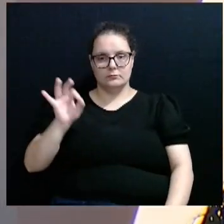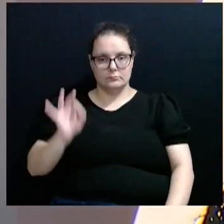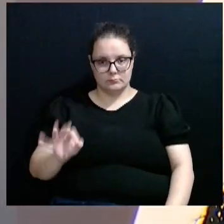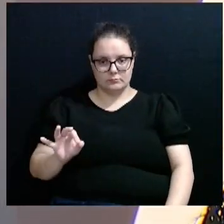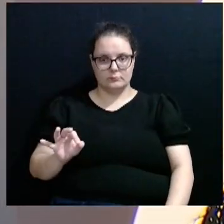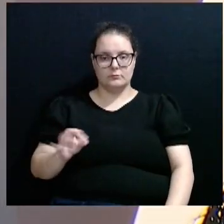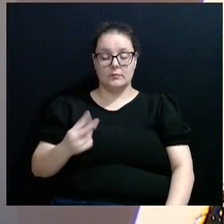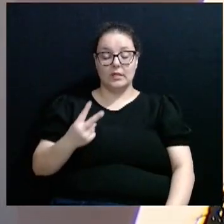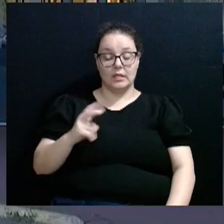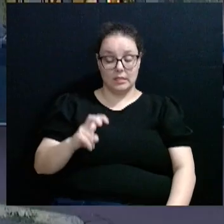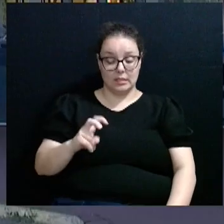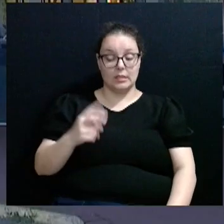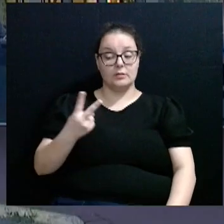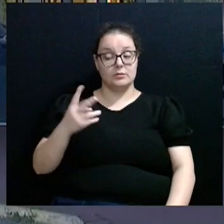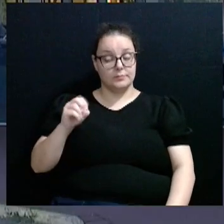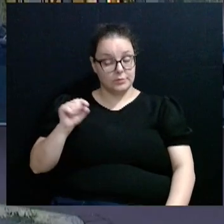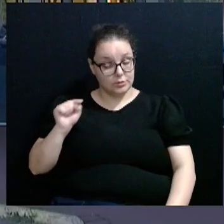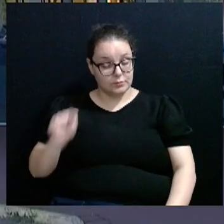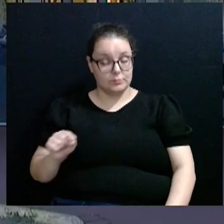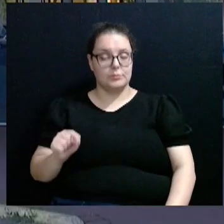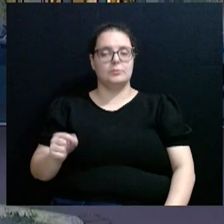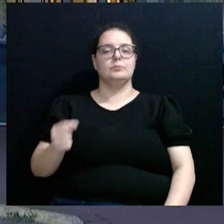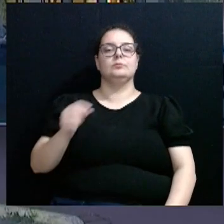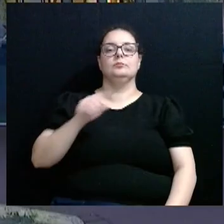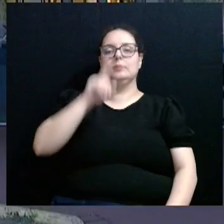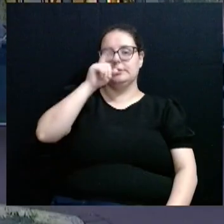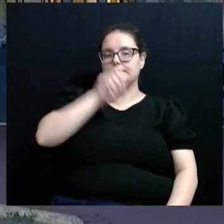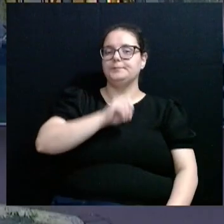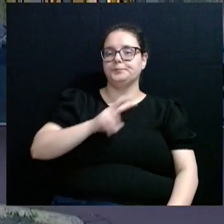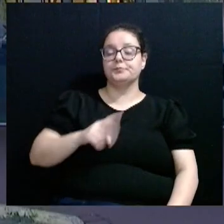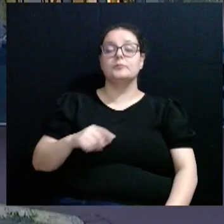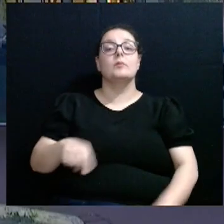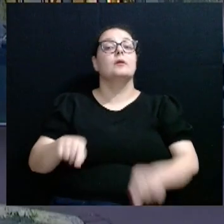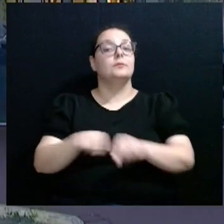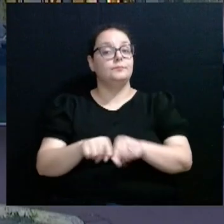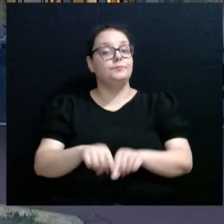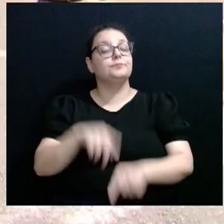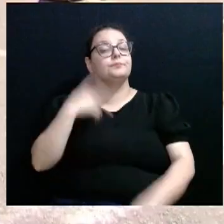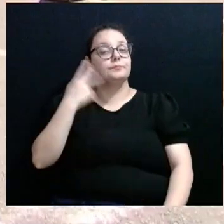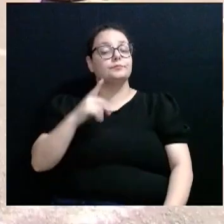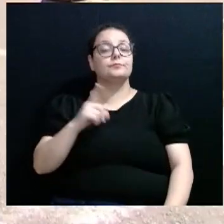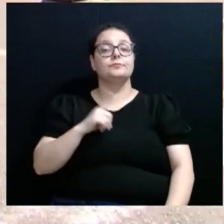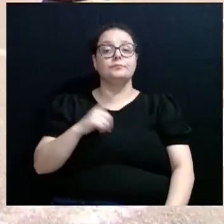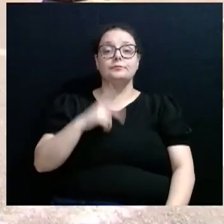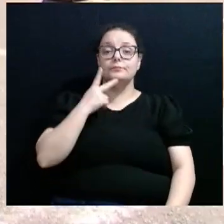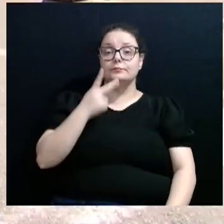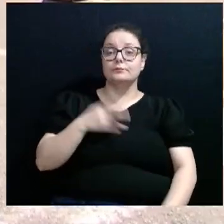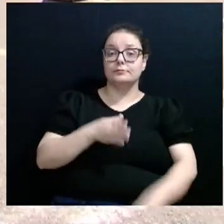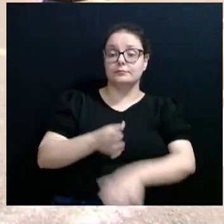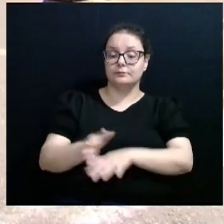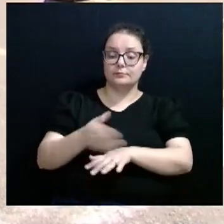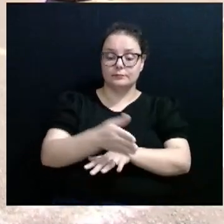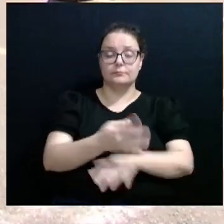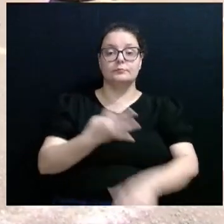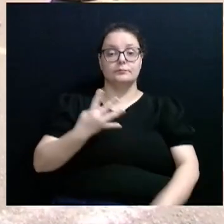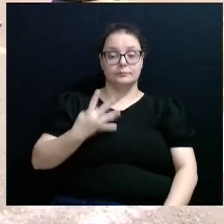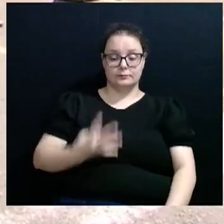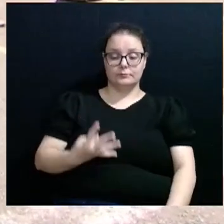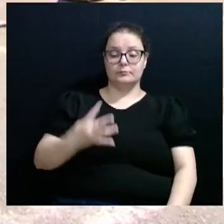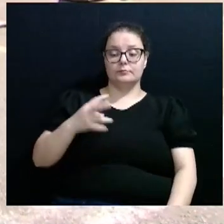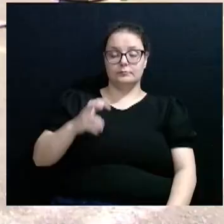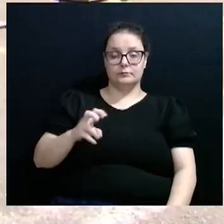valor destinado para o Hospital Ouro Verde, a vereadora também contou que serão direcionados R$ 450.000